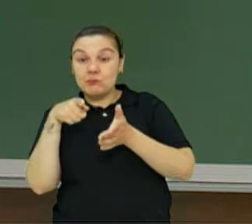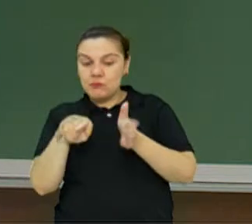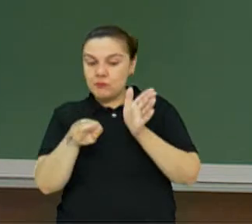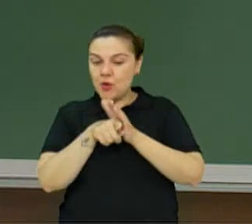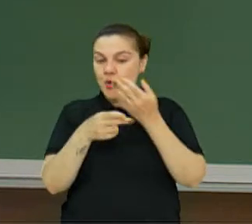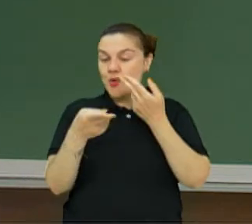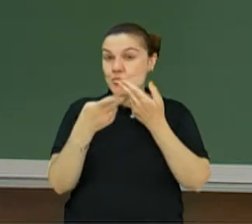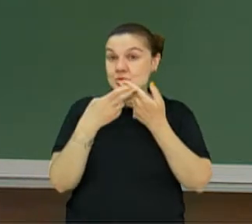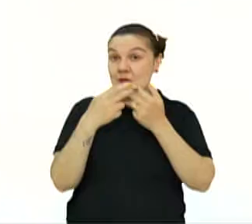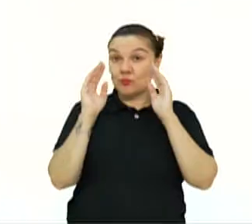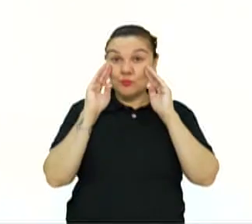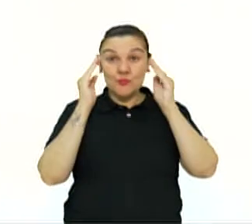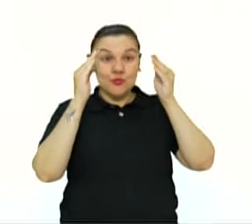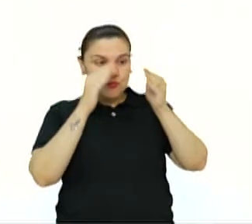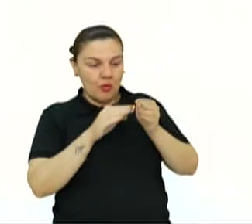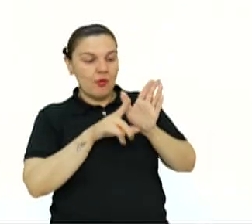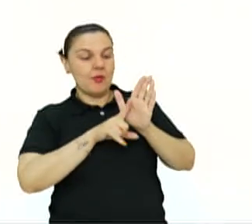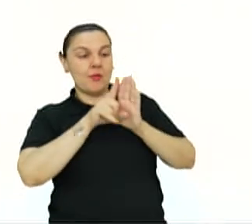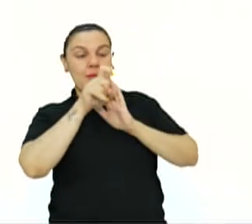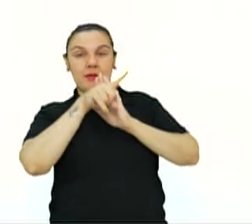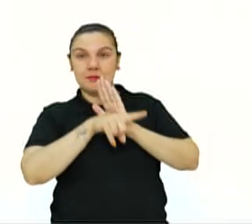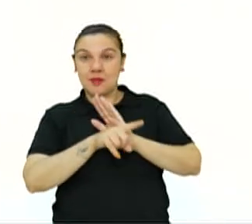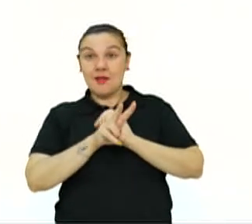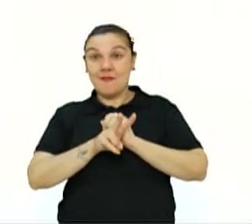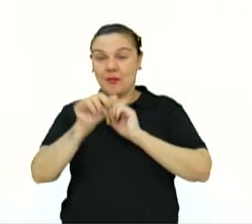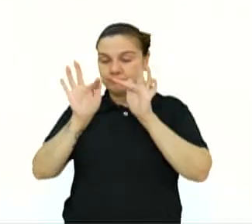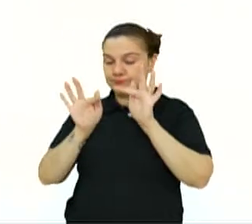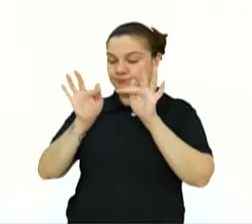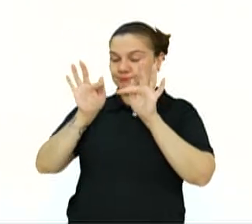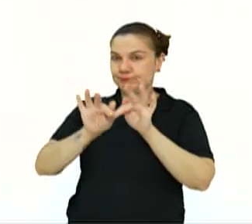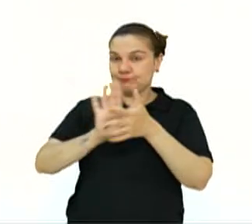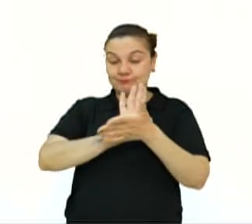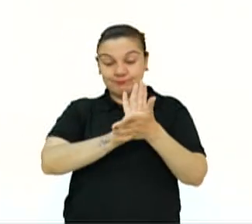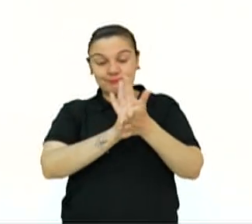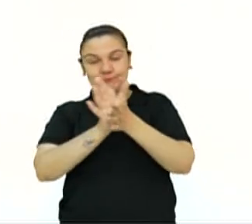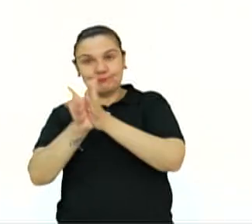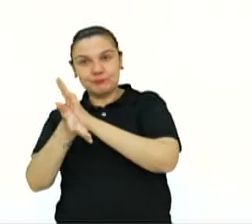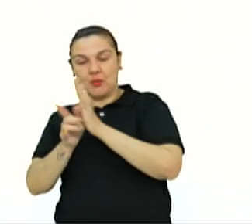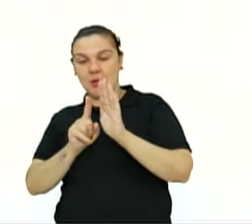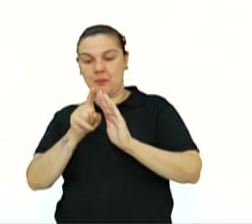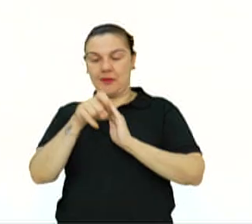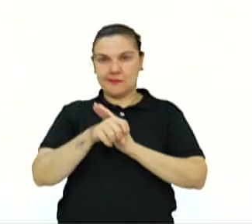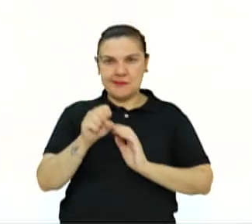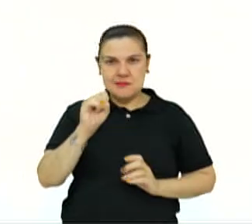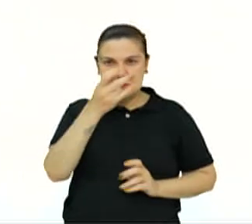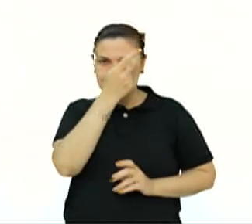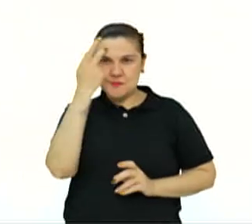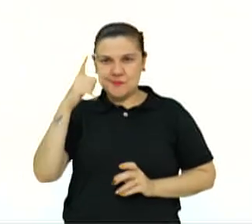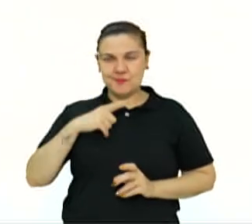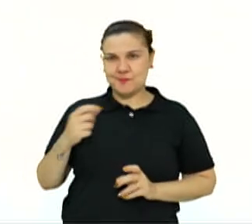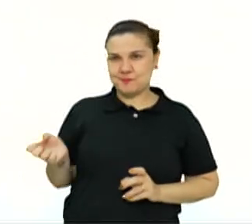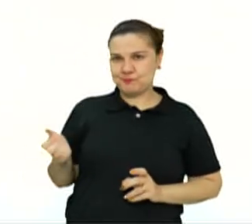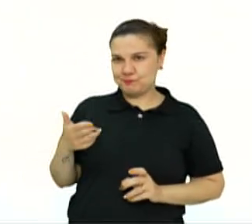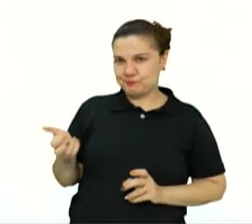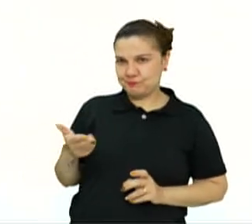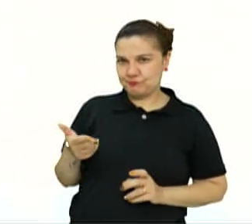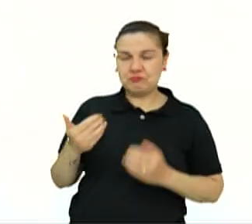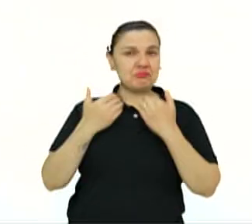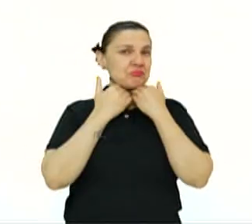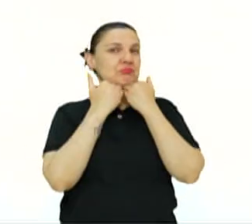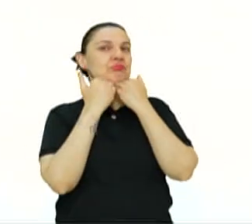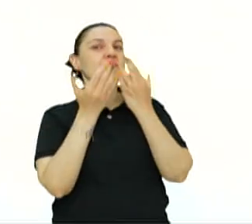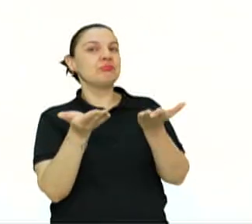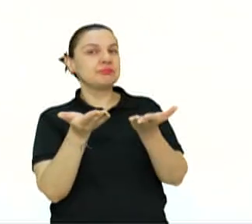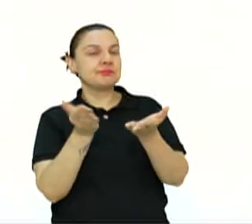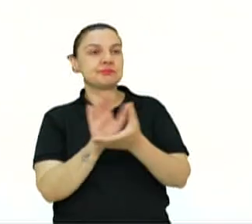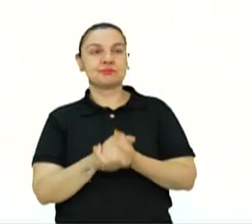de bactérias, tá? Eles vão eliminar as bactérias. Então, se a pessoa tem uma doença viral e tomar um antibiótico,